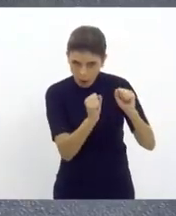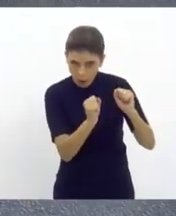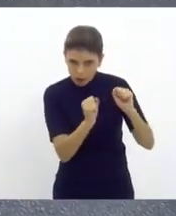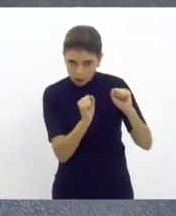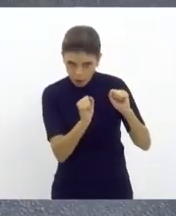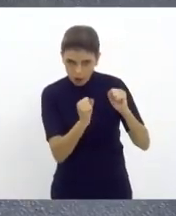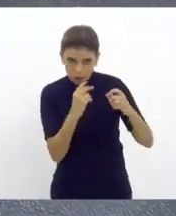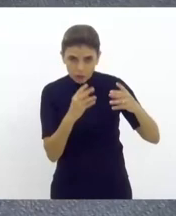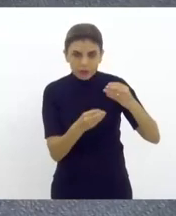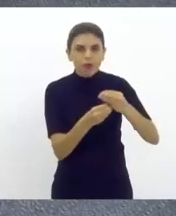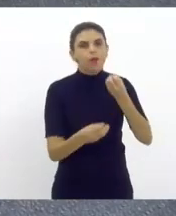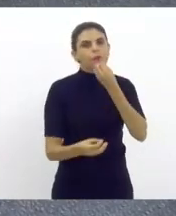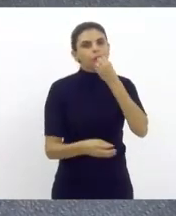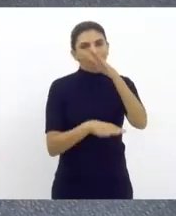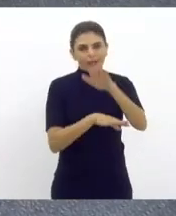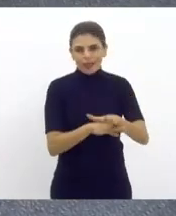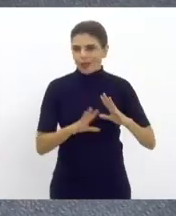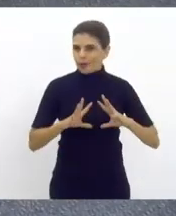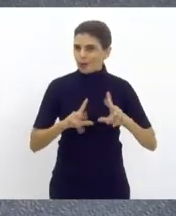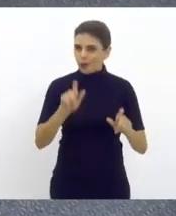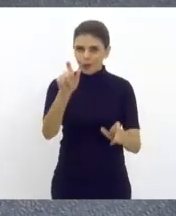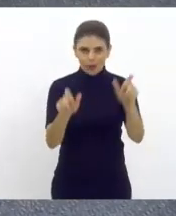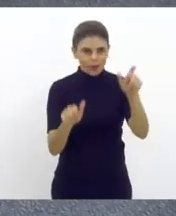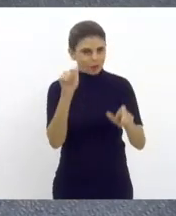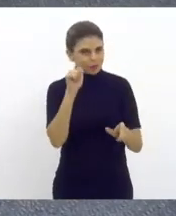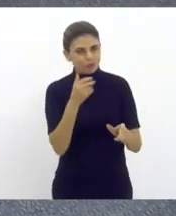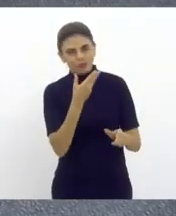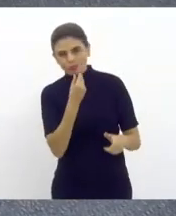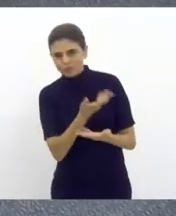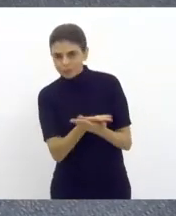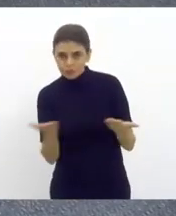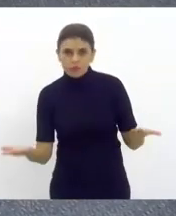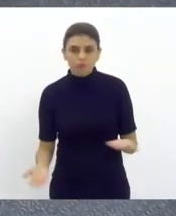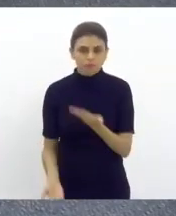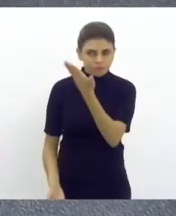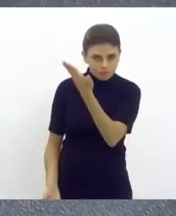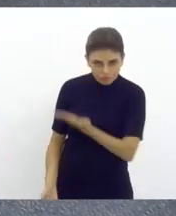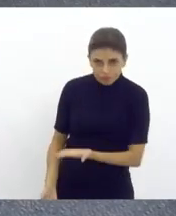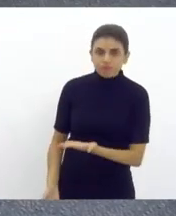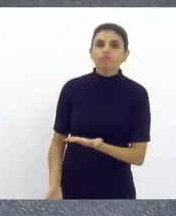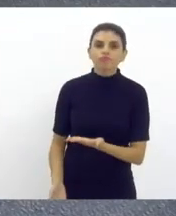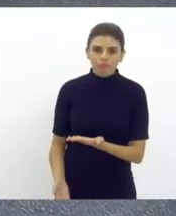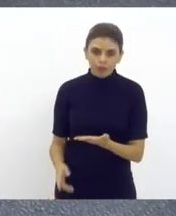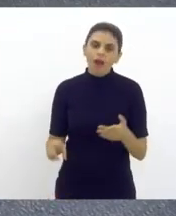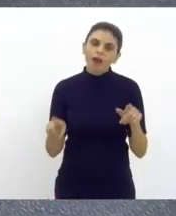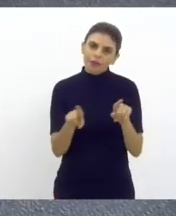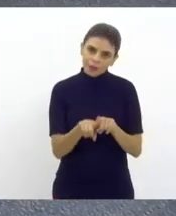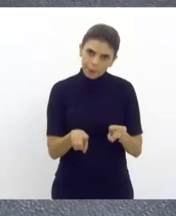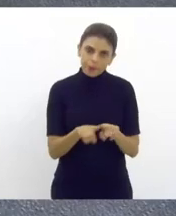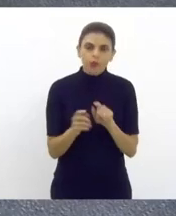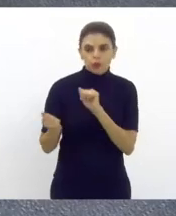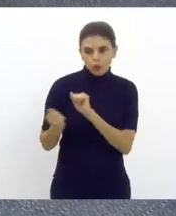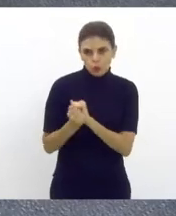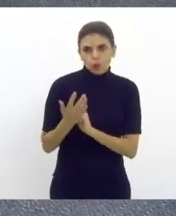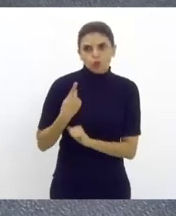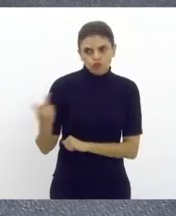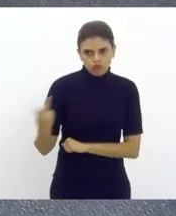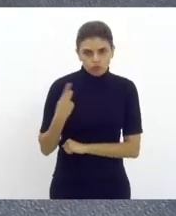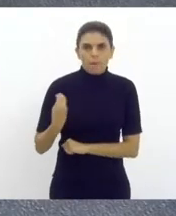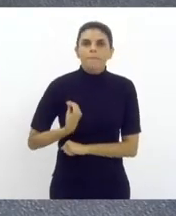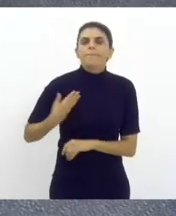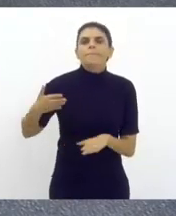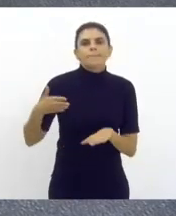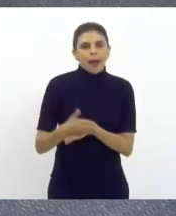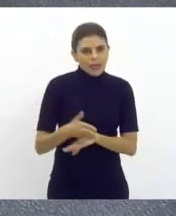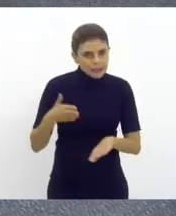Boa tarde a todos e a todos vossa excelência juntamente com comigo lá participamos